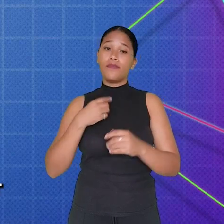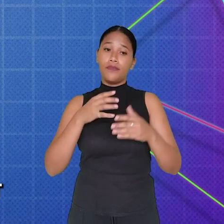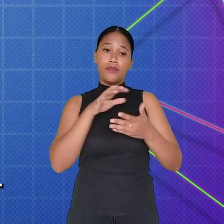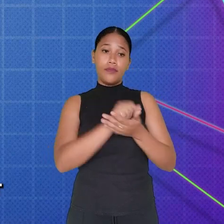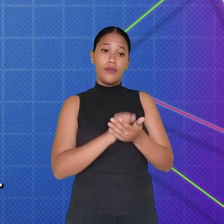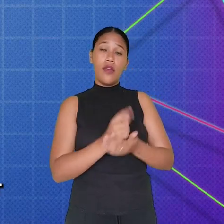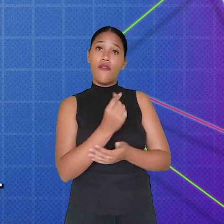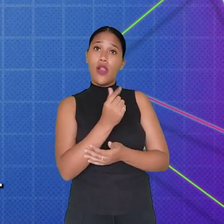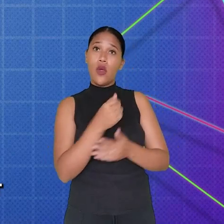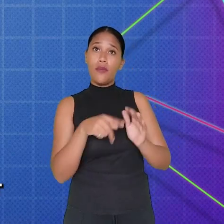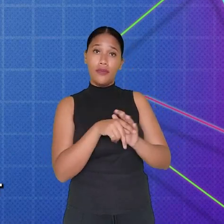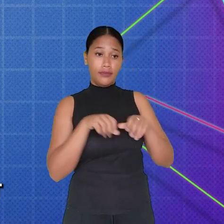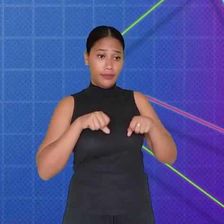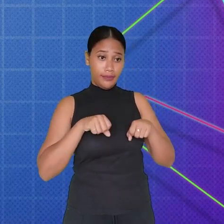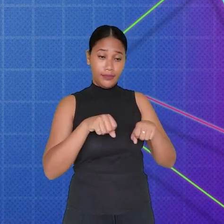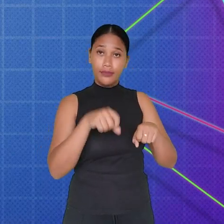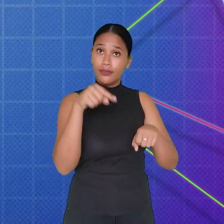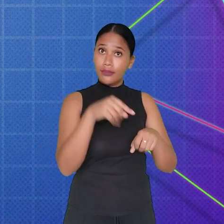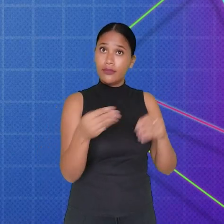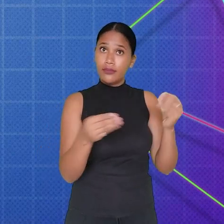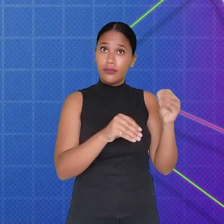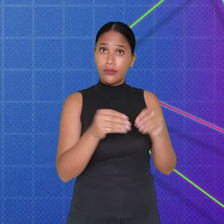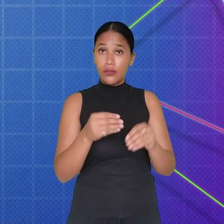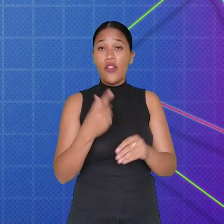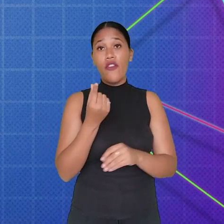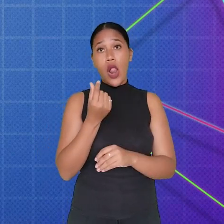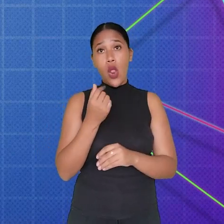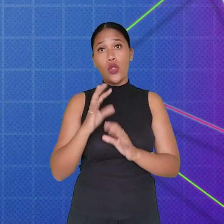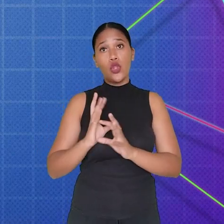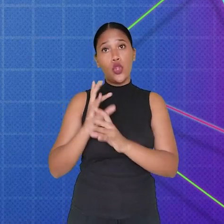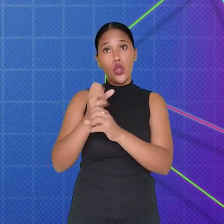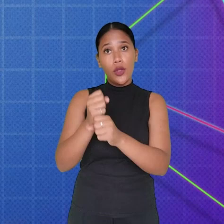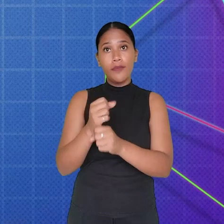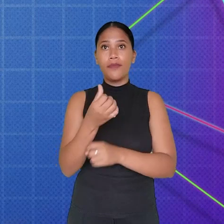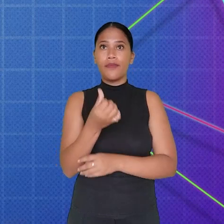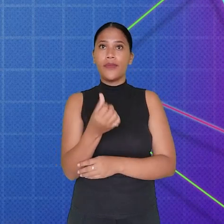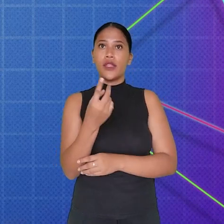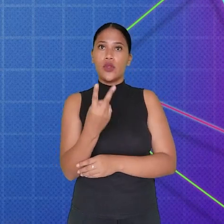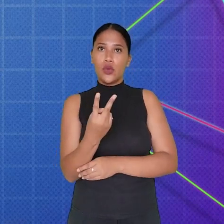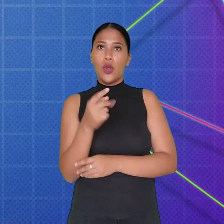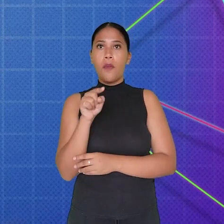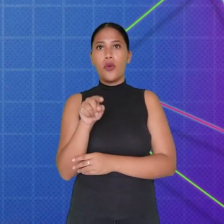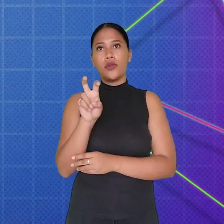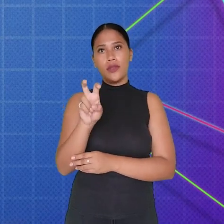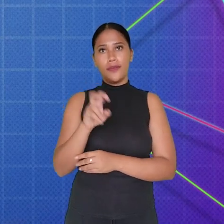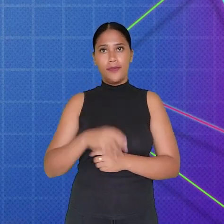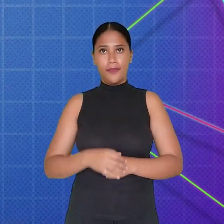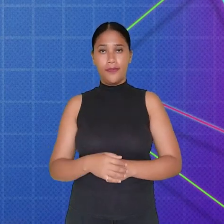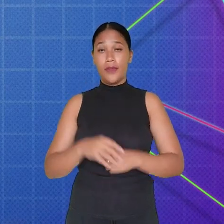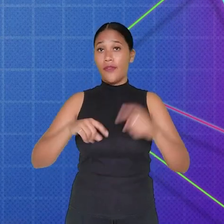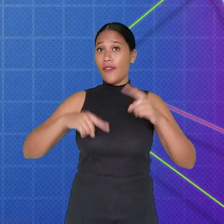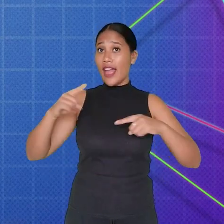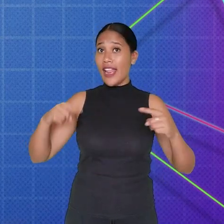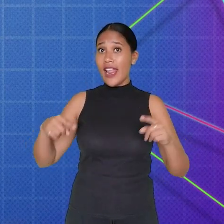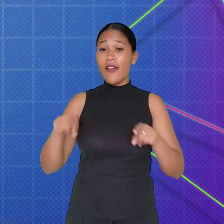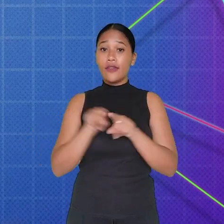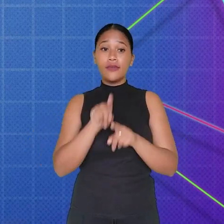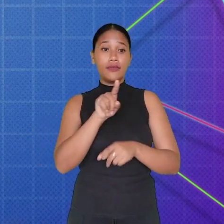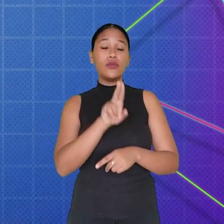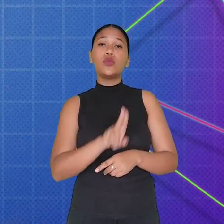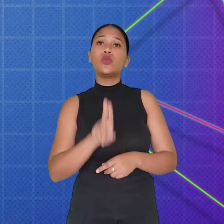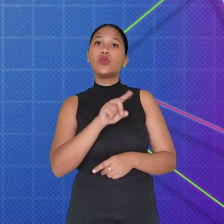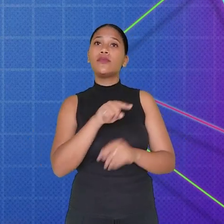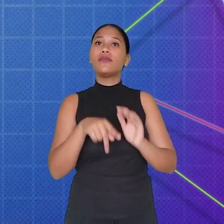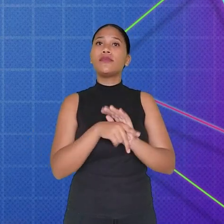variável bool é utilizada para armazenar valores lógicos, ou seja, verdadeiro ou falso. E aí está o exemplo. A gente pode armazenar